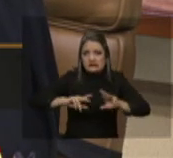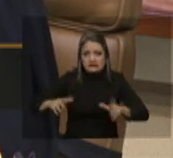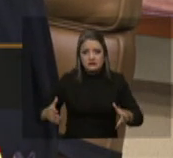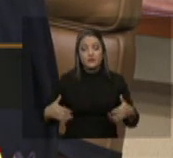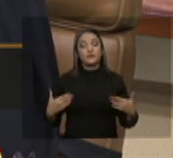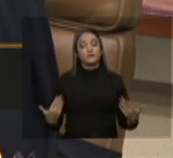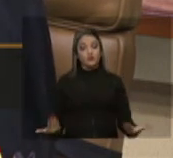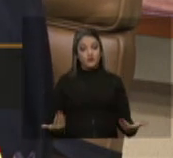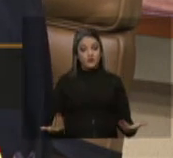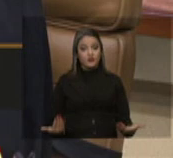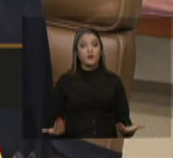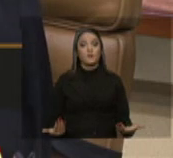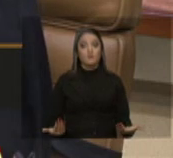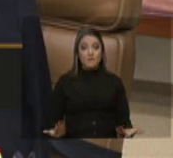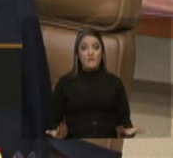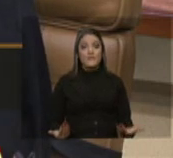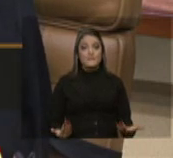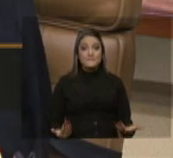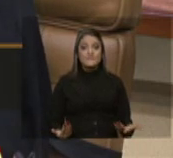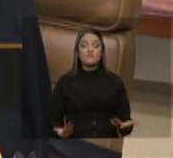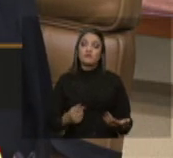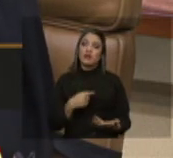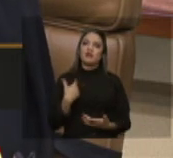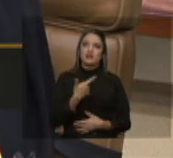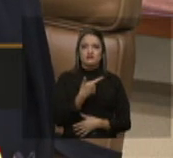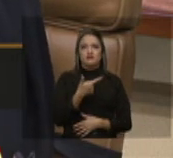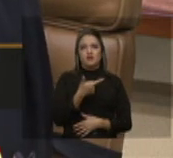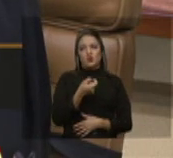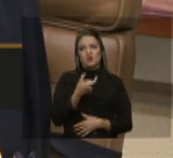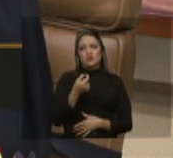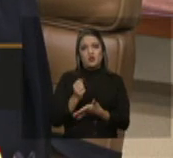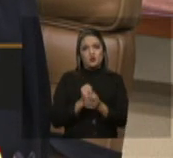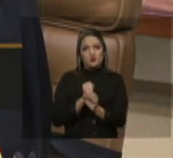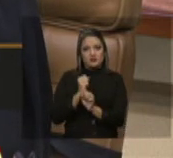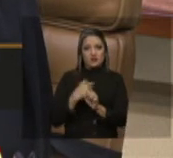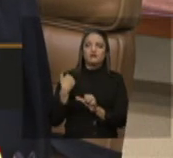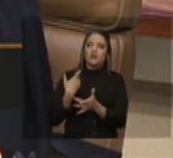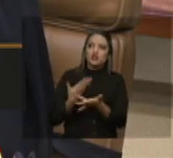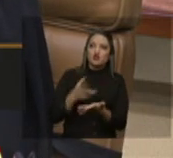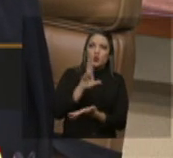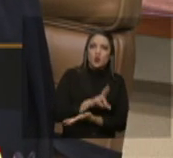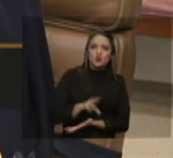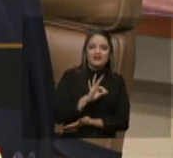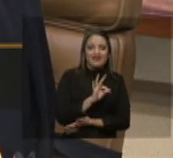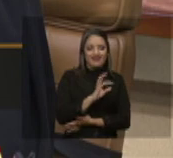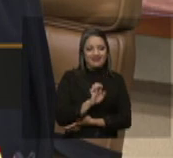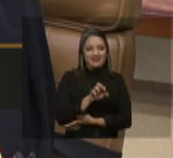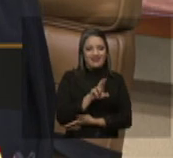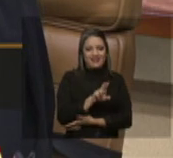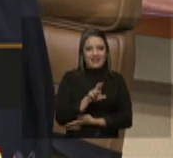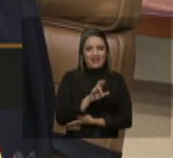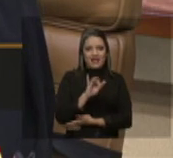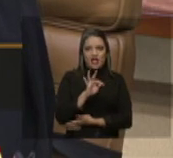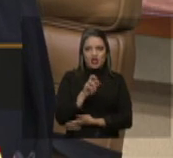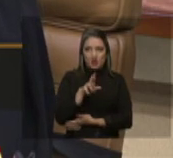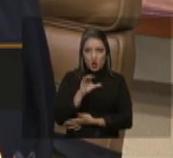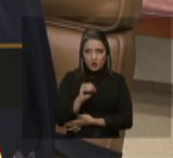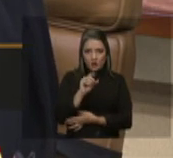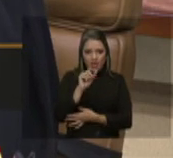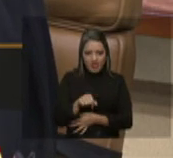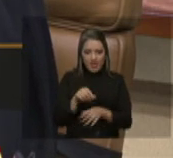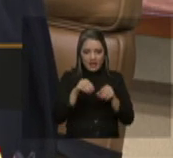Que Nós aproveitamos e viemos nos dois últimos séculos a Cattani praticando como se fosse pedaço de